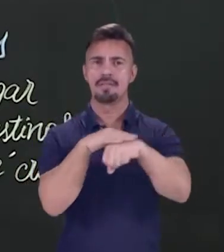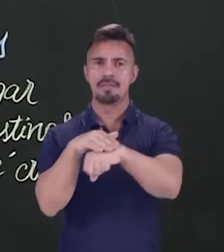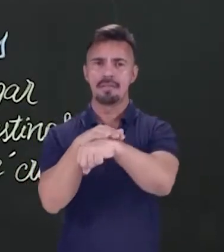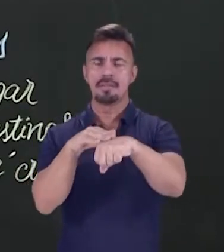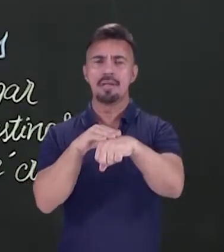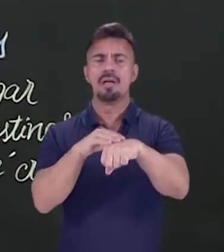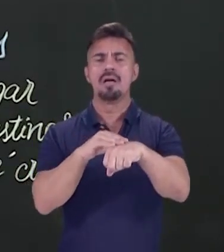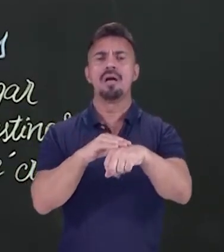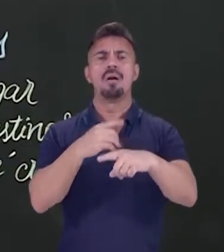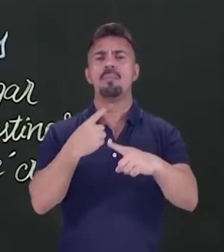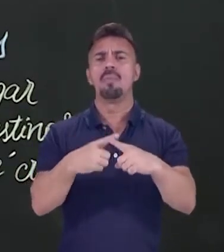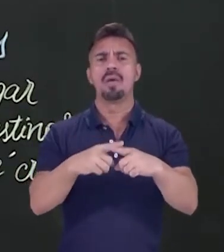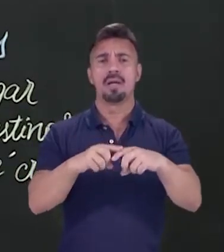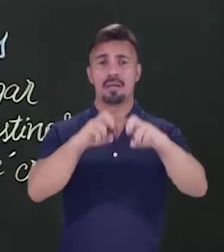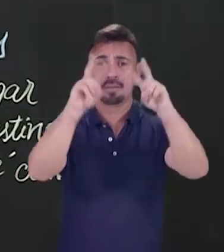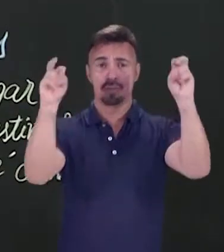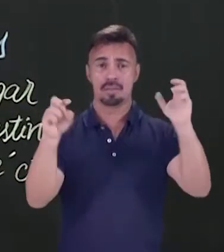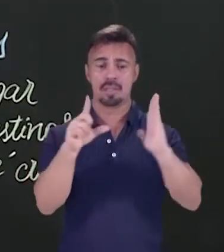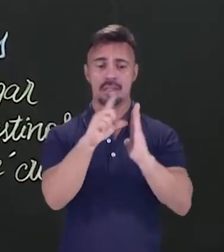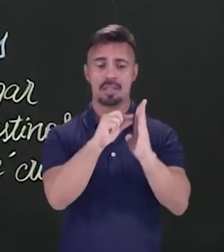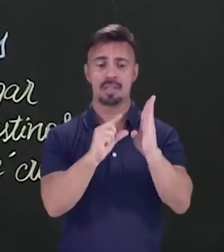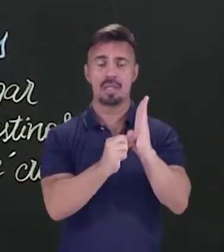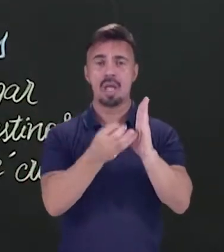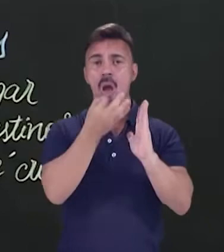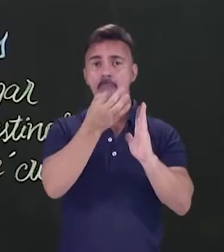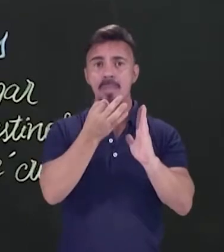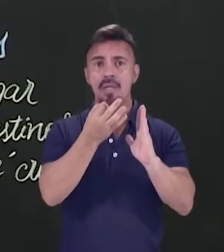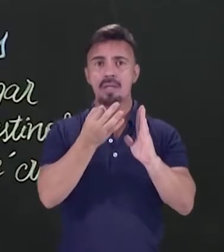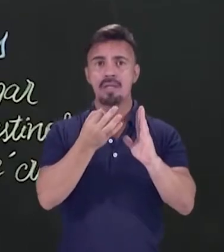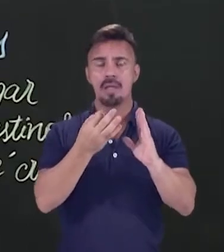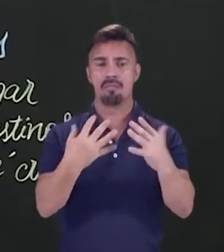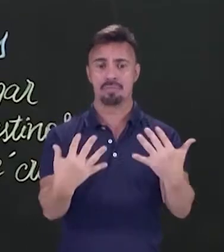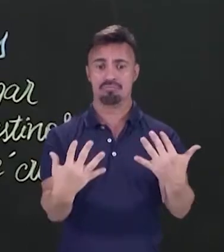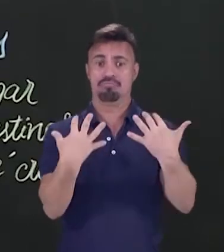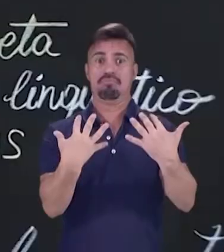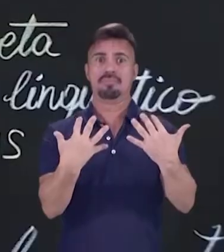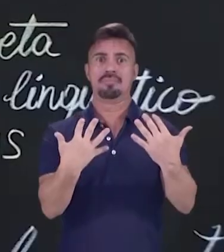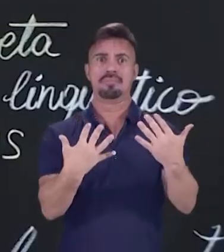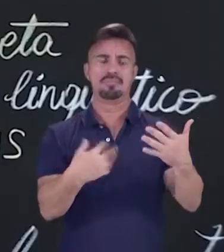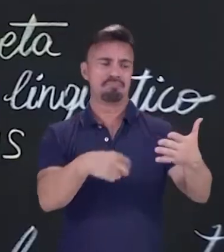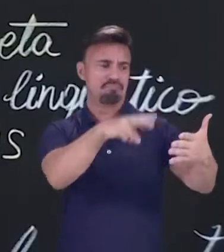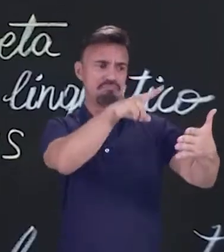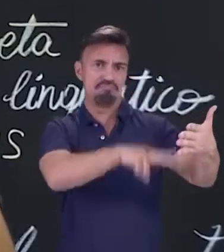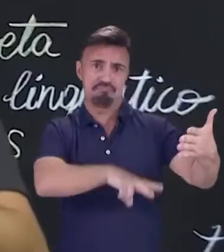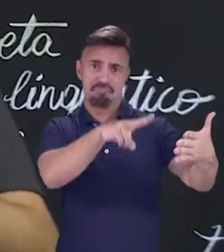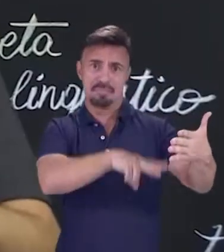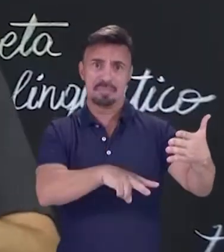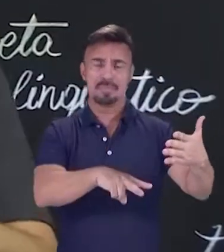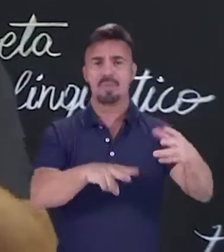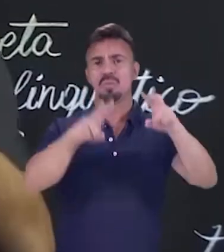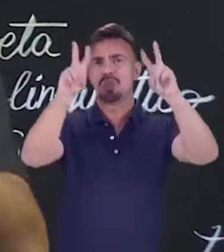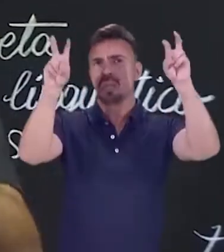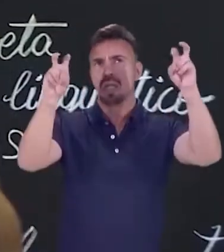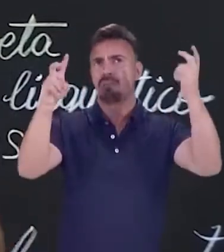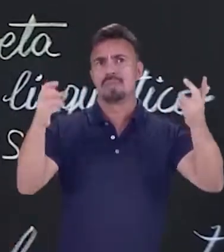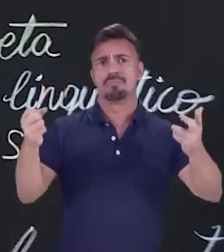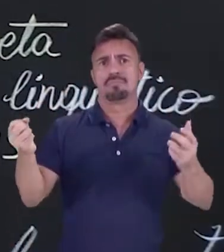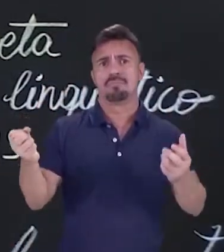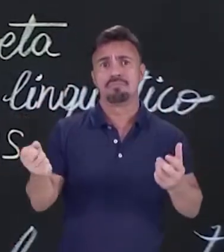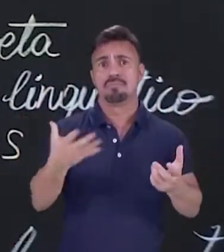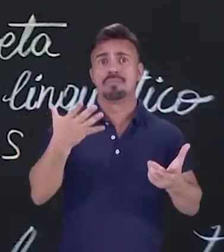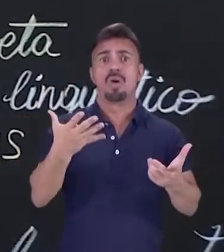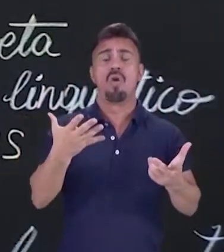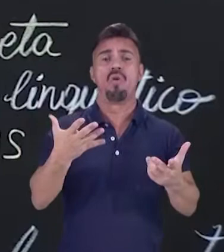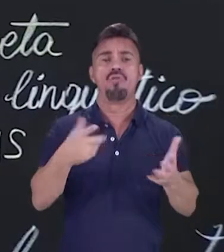pessoas, porque a temática do artigo de opinião é que vai chamar a atenção do leitor, já que se for um tema mais atual, é mais fácil que ele